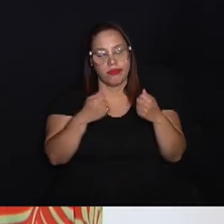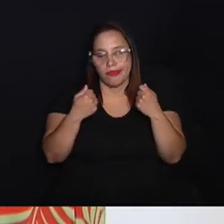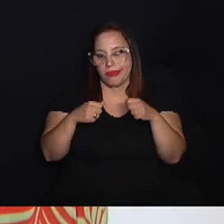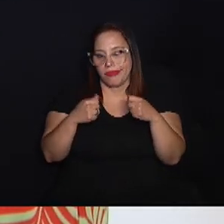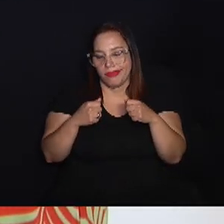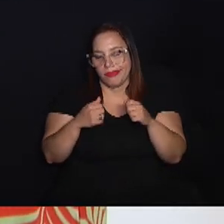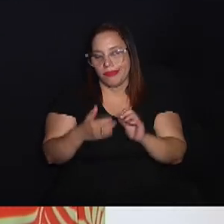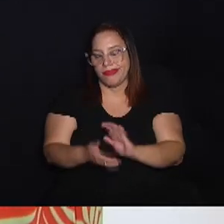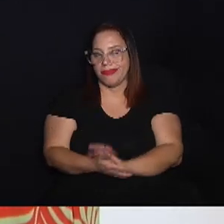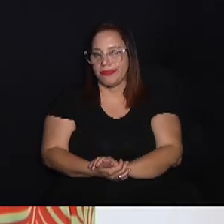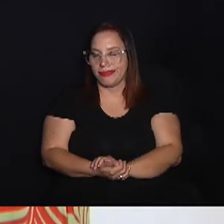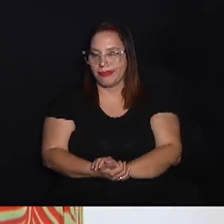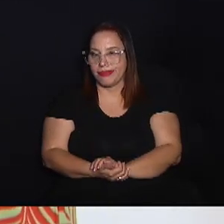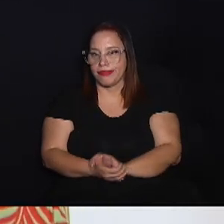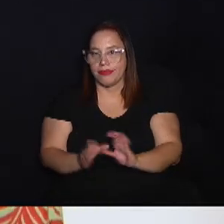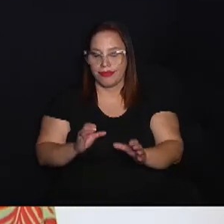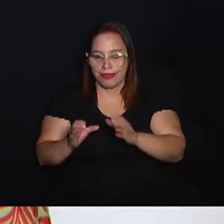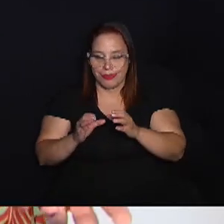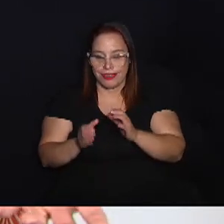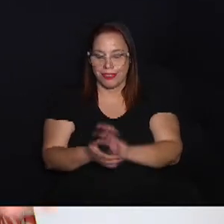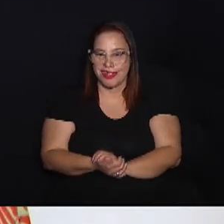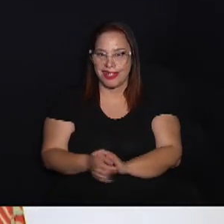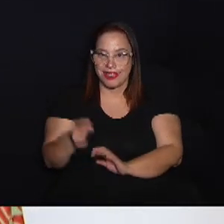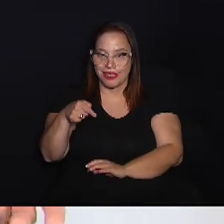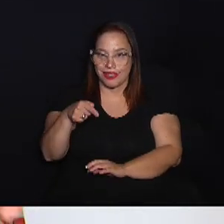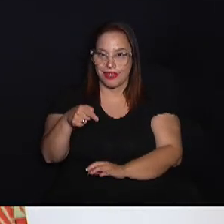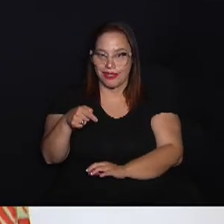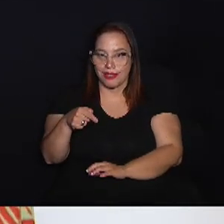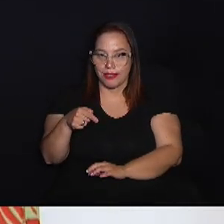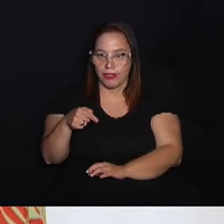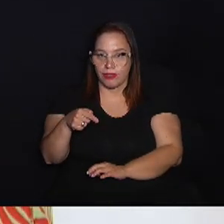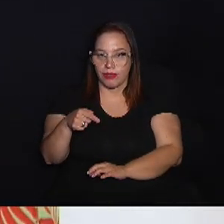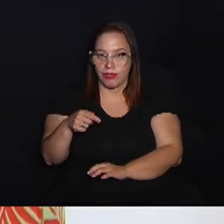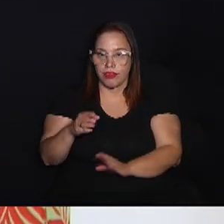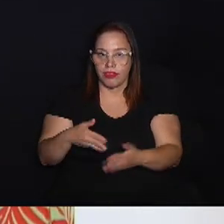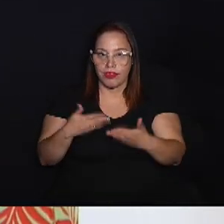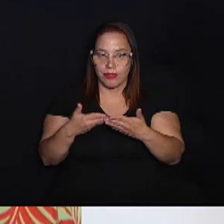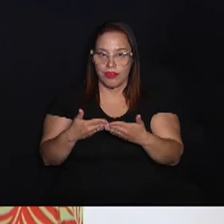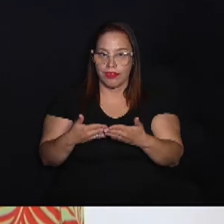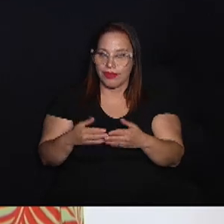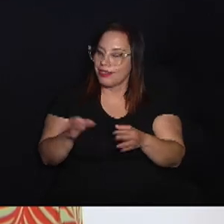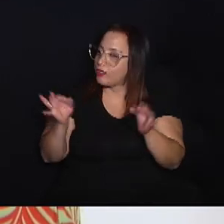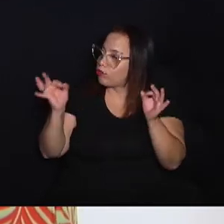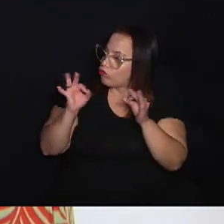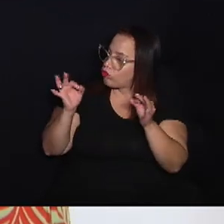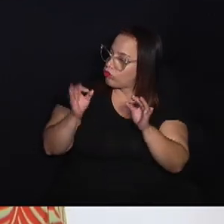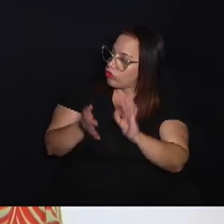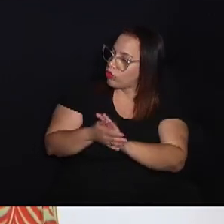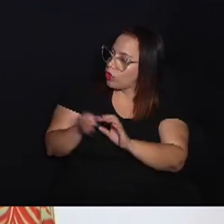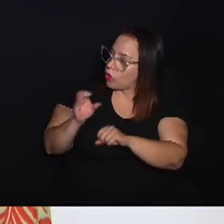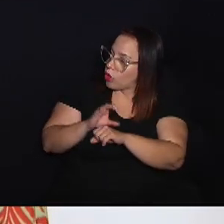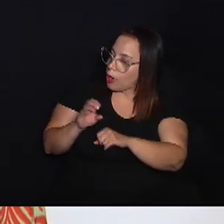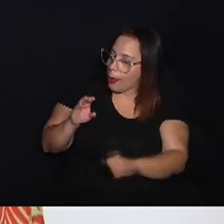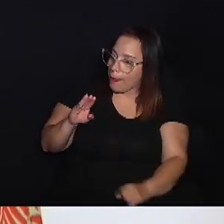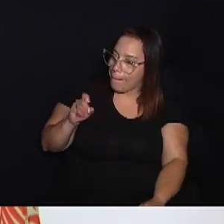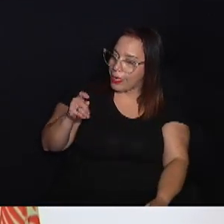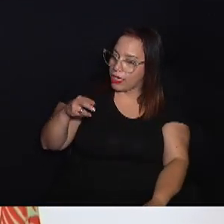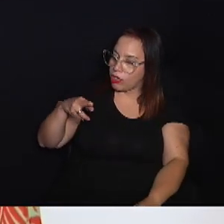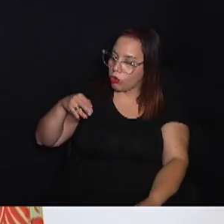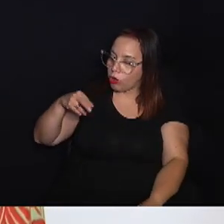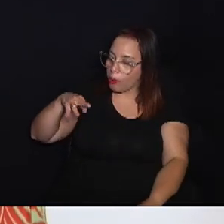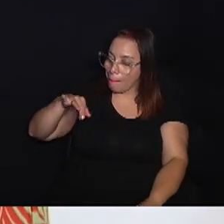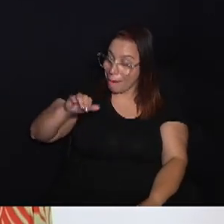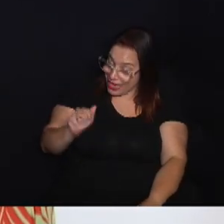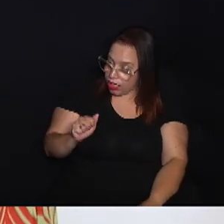necessidades da comunidade a que ele faz parte. Maravilha. O curso de